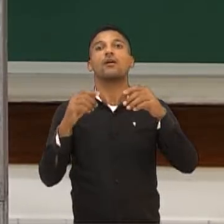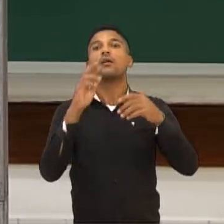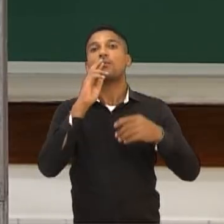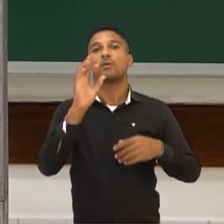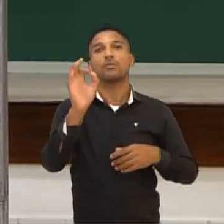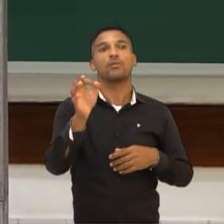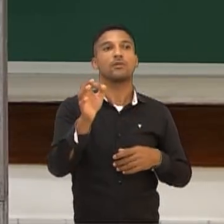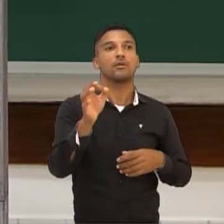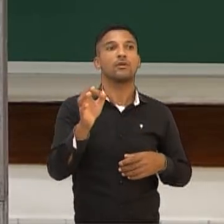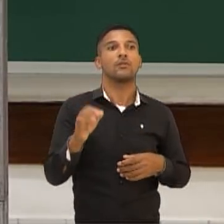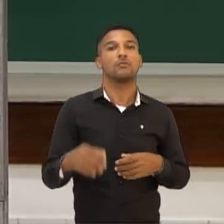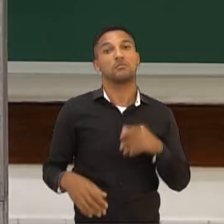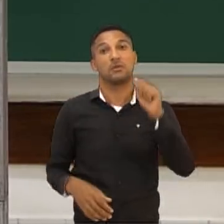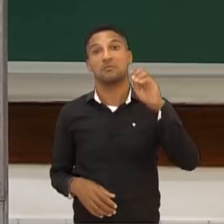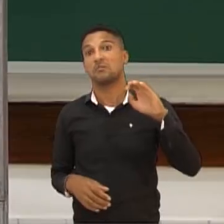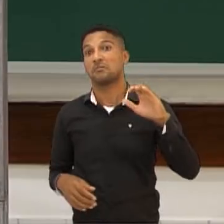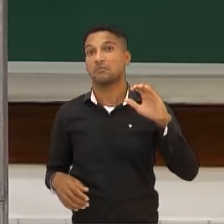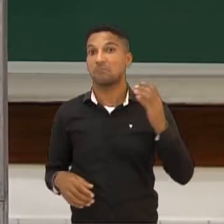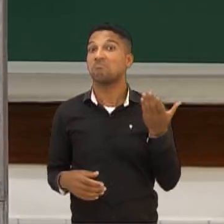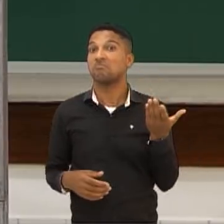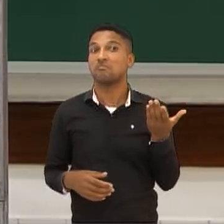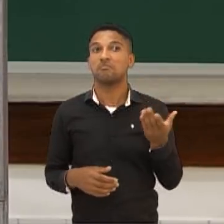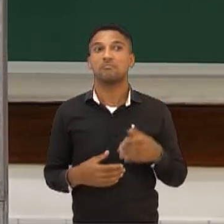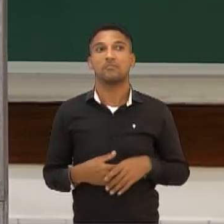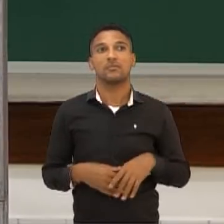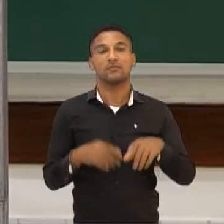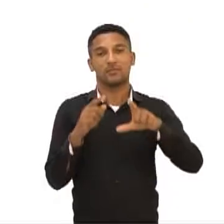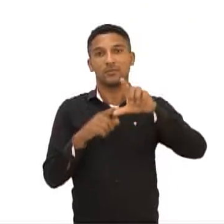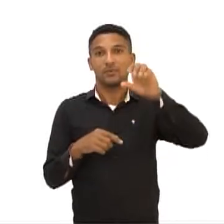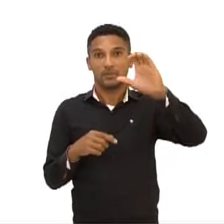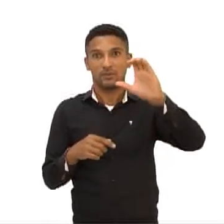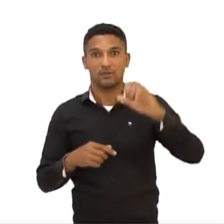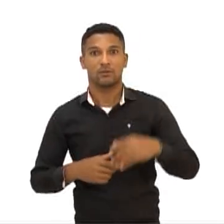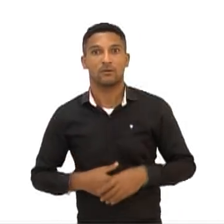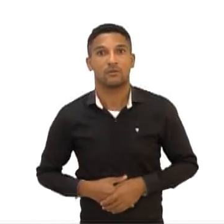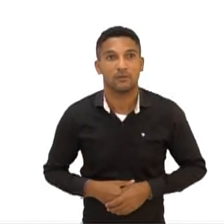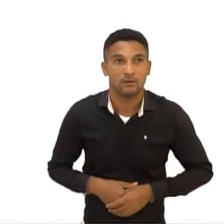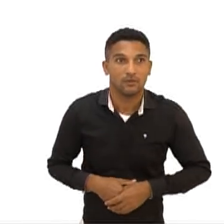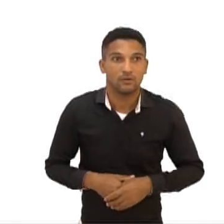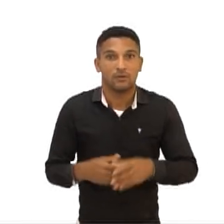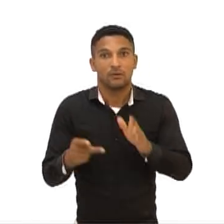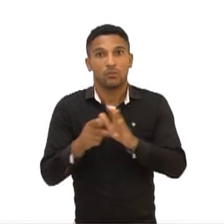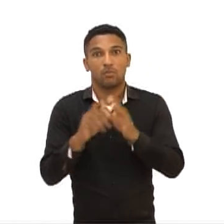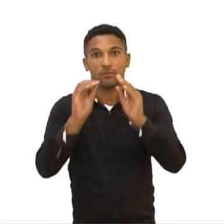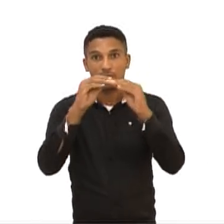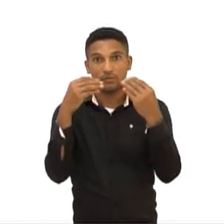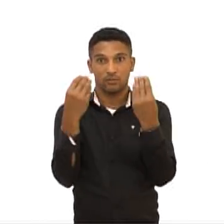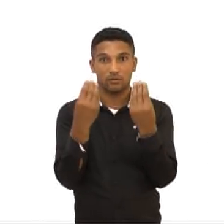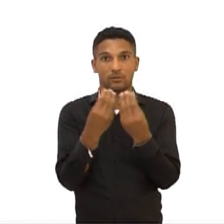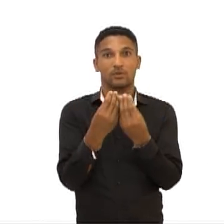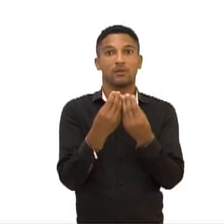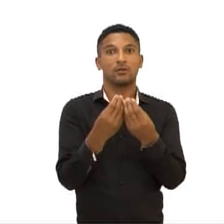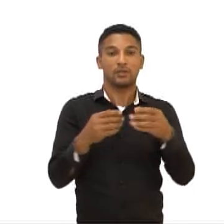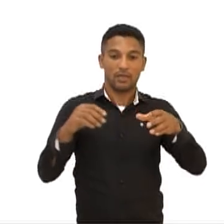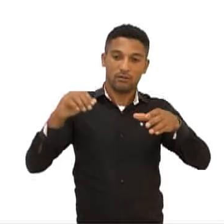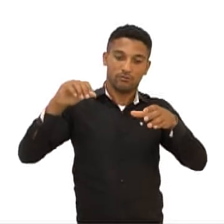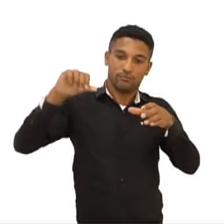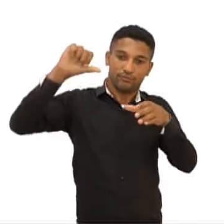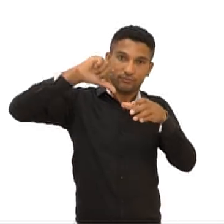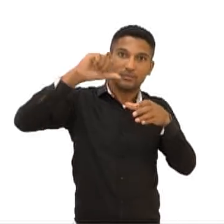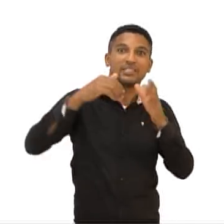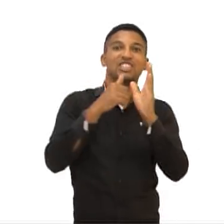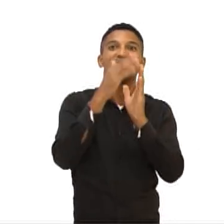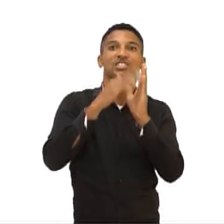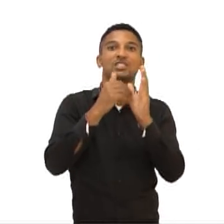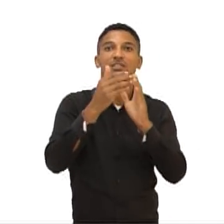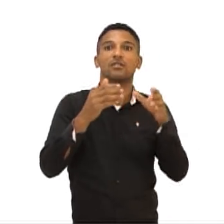correta? A, B ou C? Letra C. São substâncias que servem para diluir a tinta ou controlar